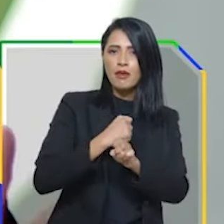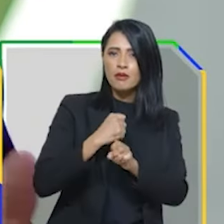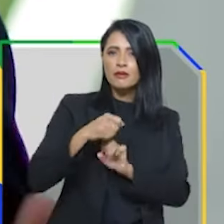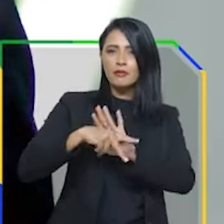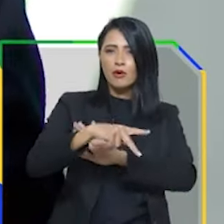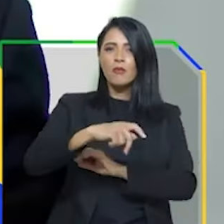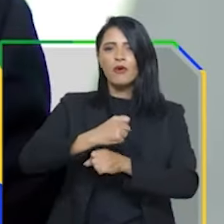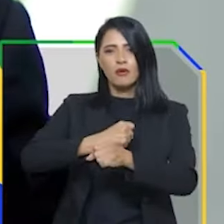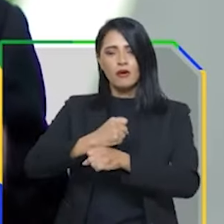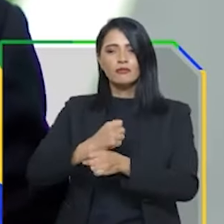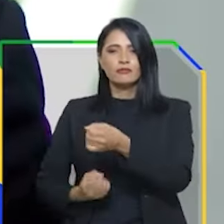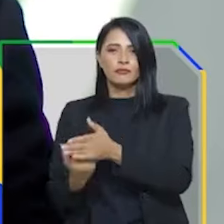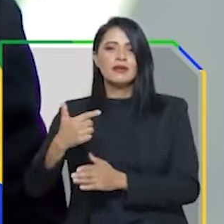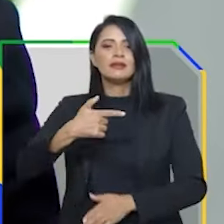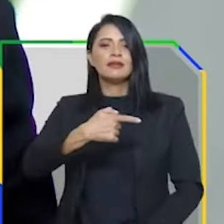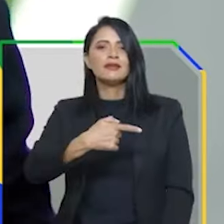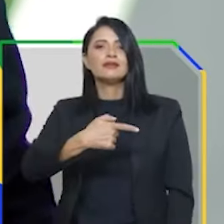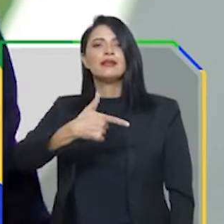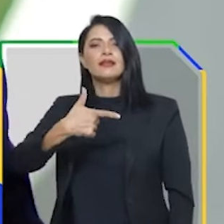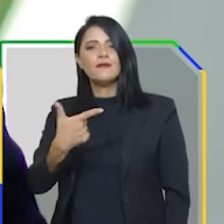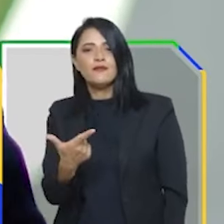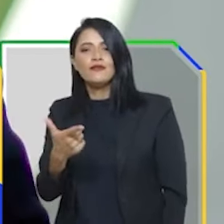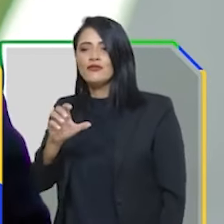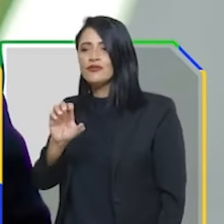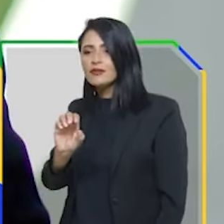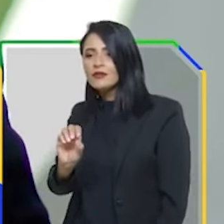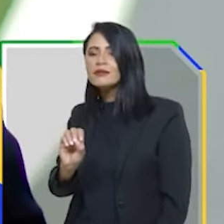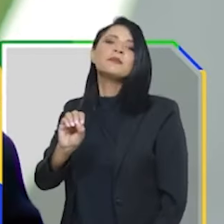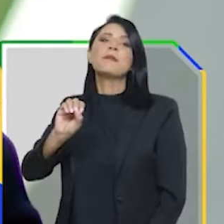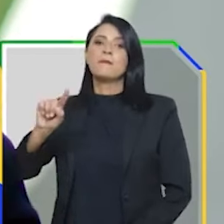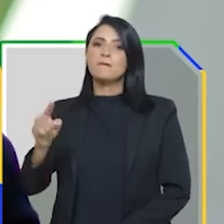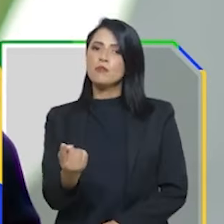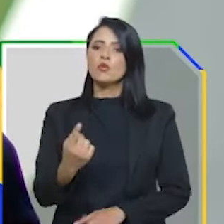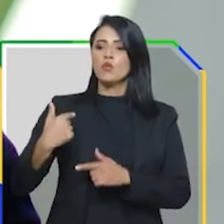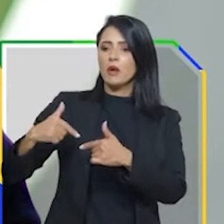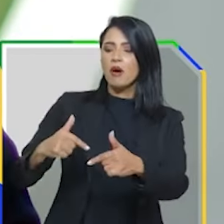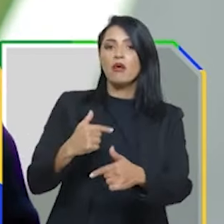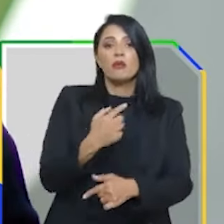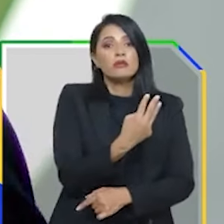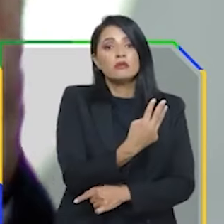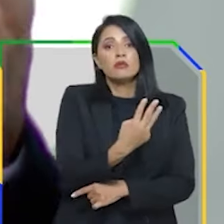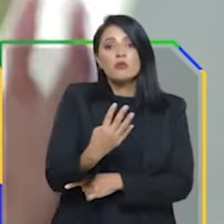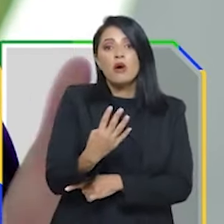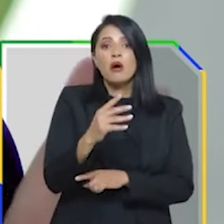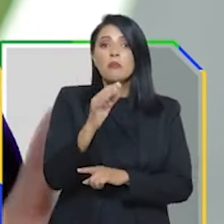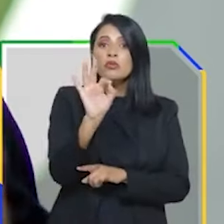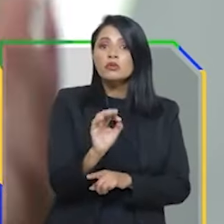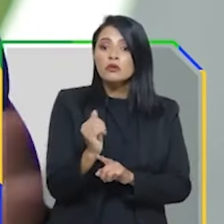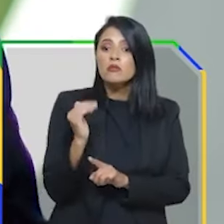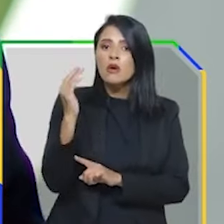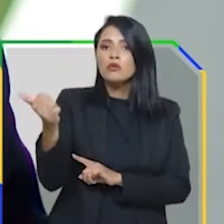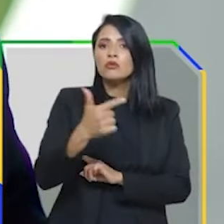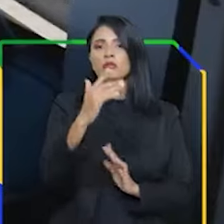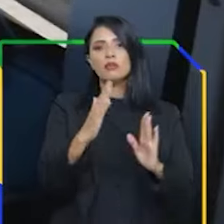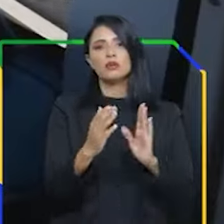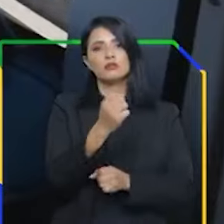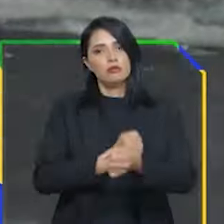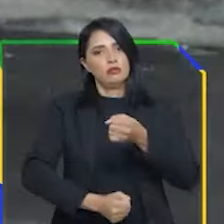geramos 720.000 empregos 34% a mais do que no mesmo período do ano